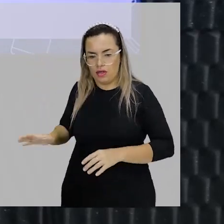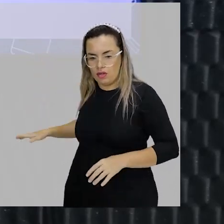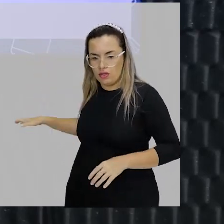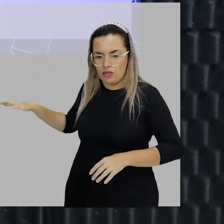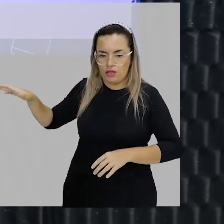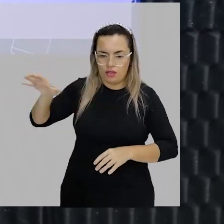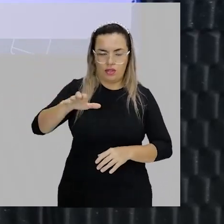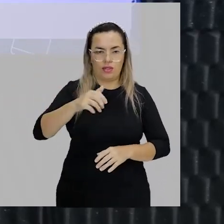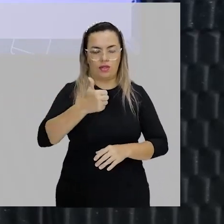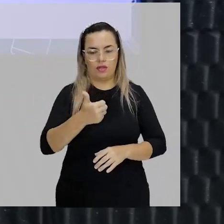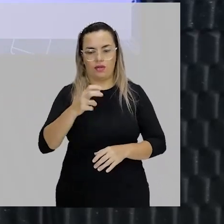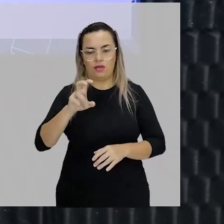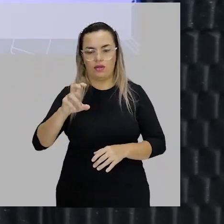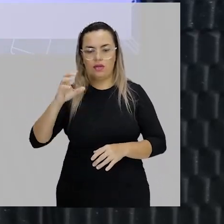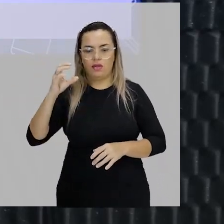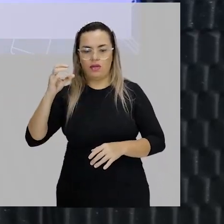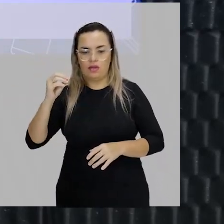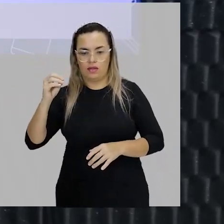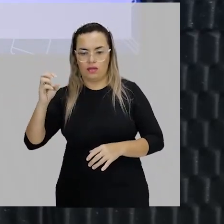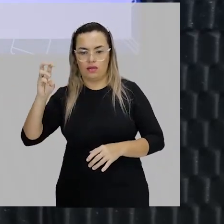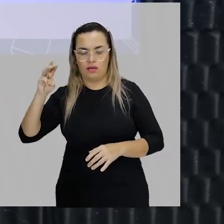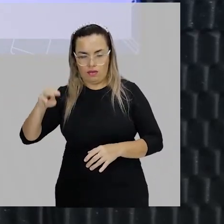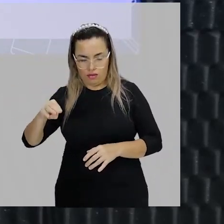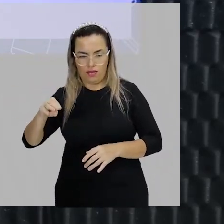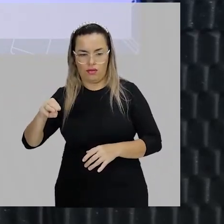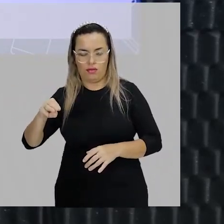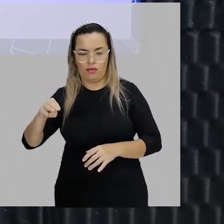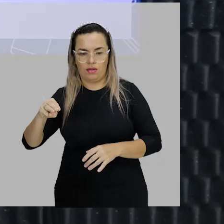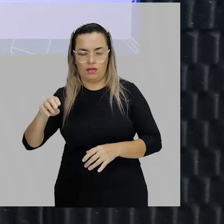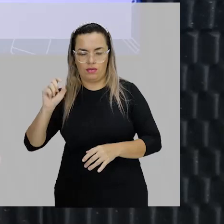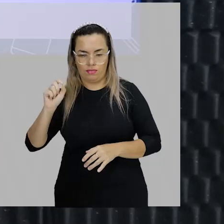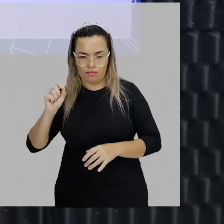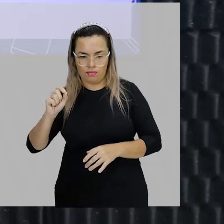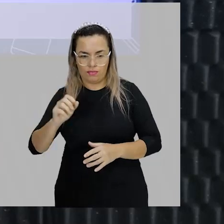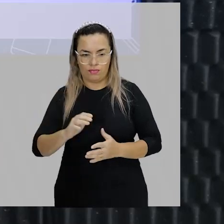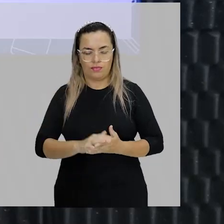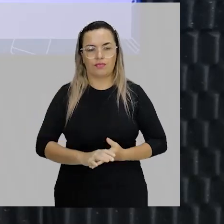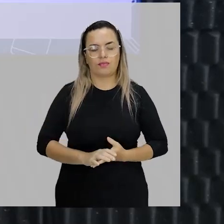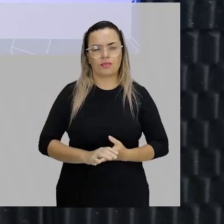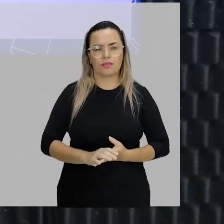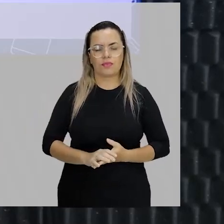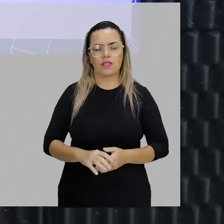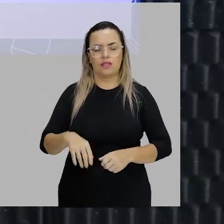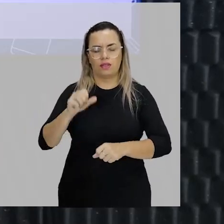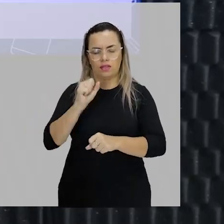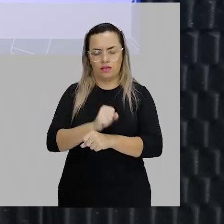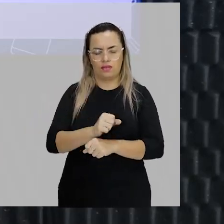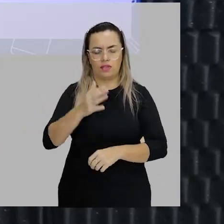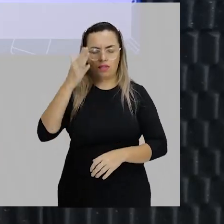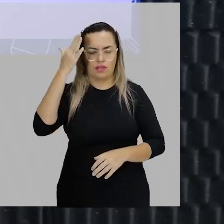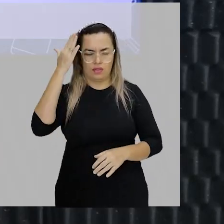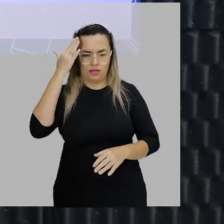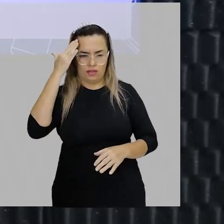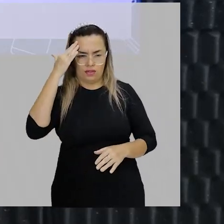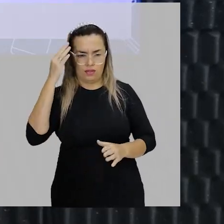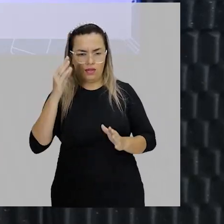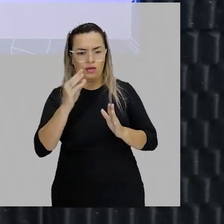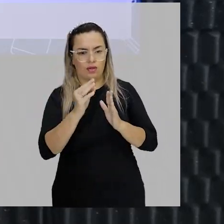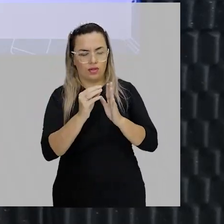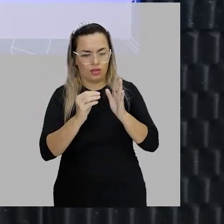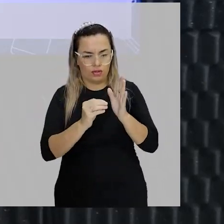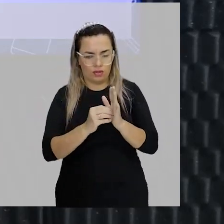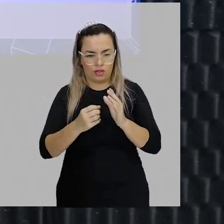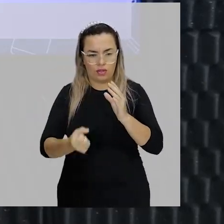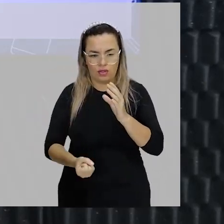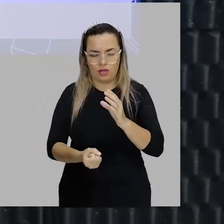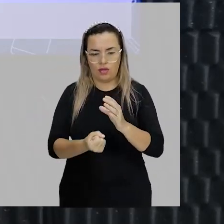aqui. Eu espero que vocês tenham entendido aí sobre a definição, origem e histórico do atletismo. Próxima aula, nós iremos ter uma aula específica